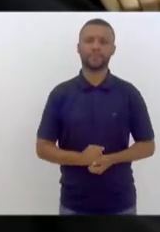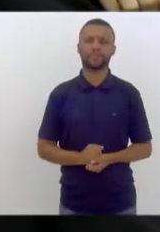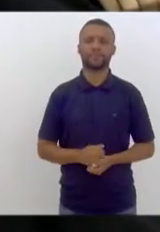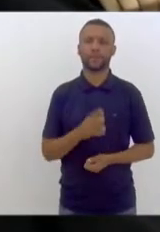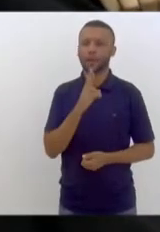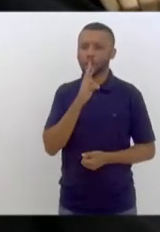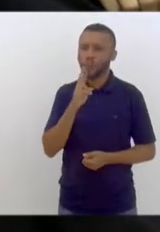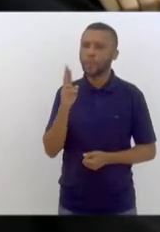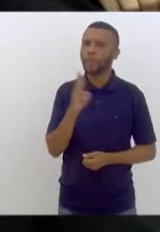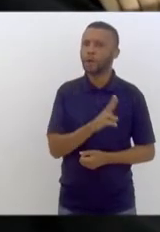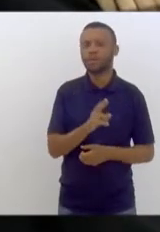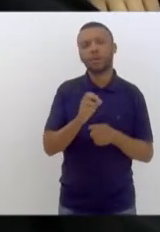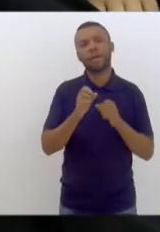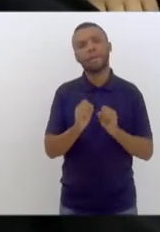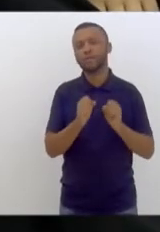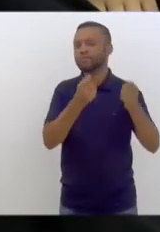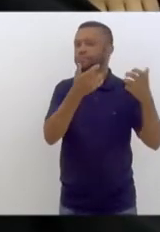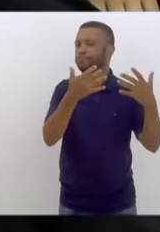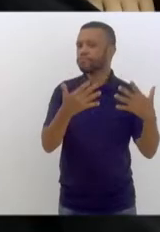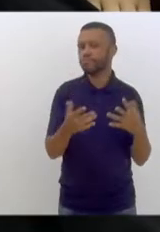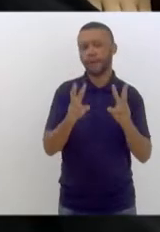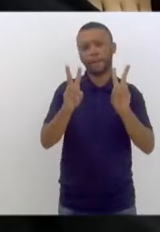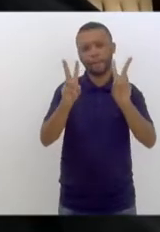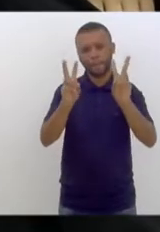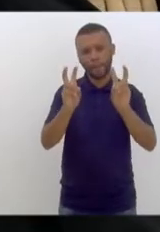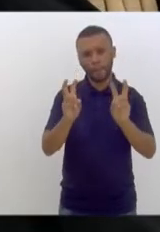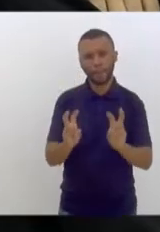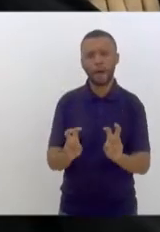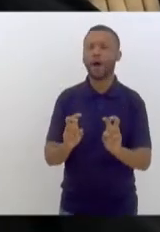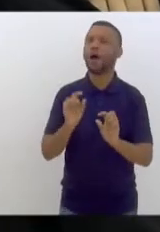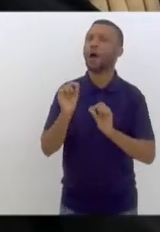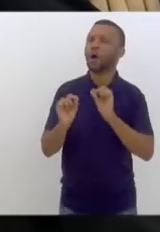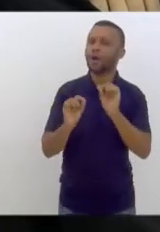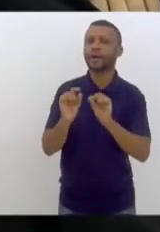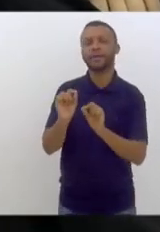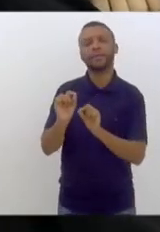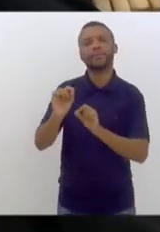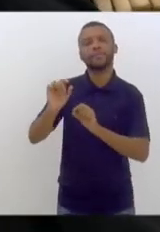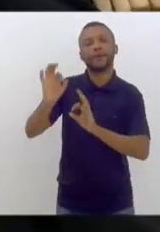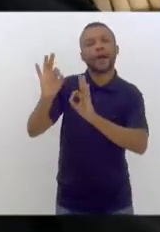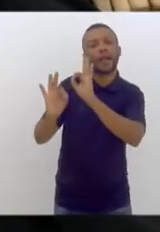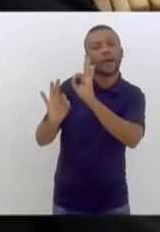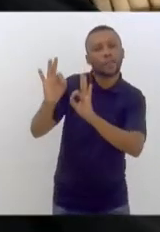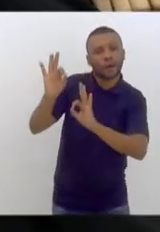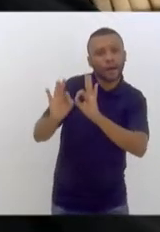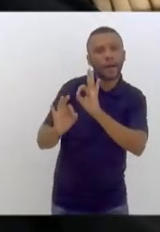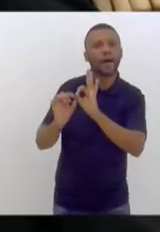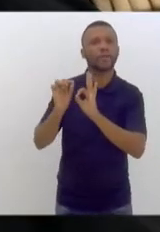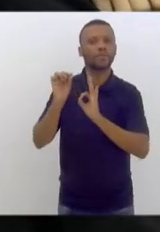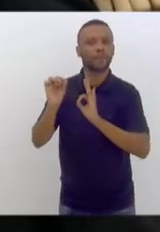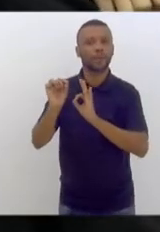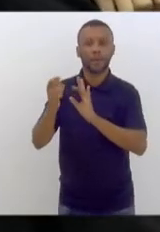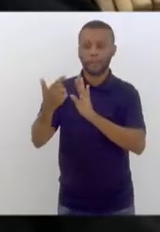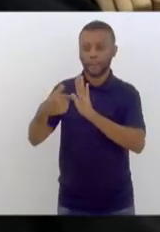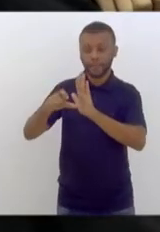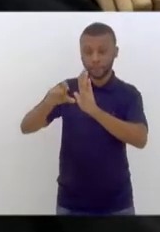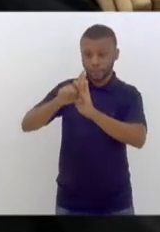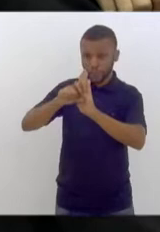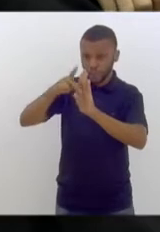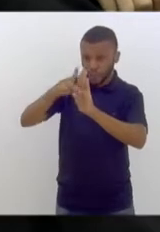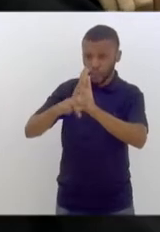resposta que posso dar em relação a esse assunto é de que foi elaborada uma minuta de projeto de